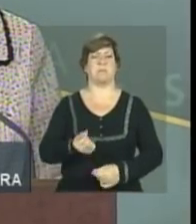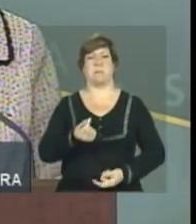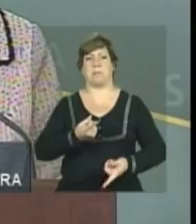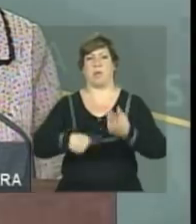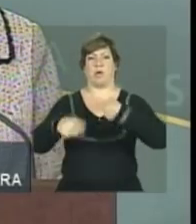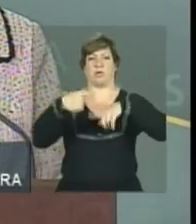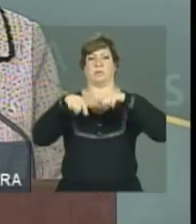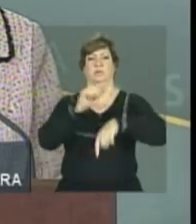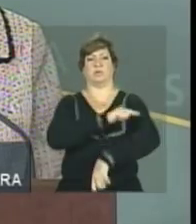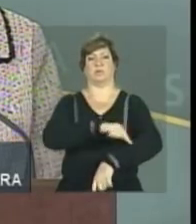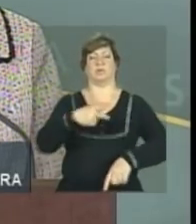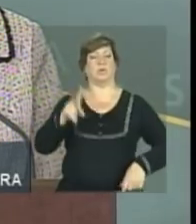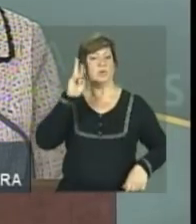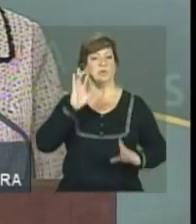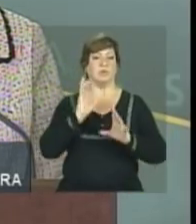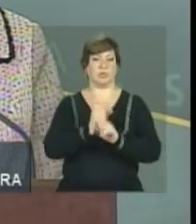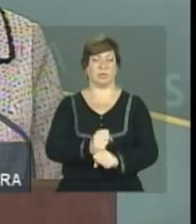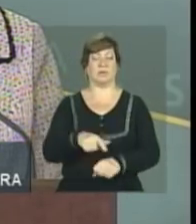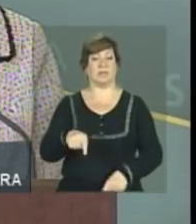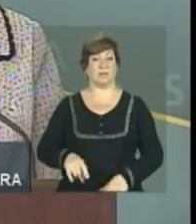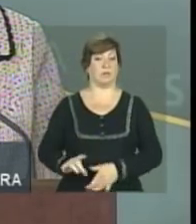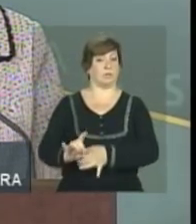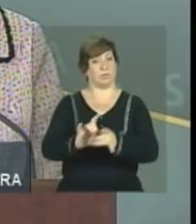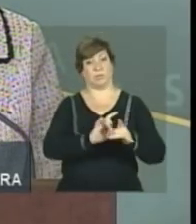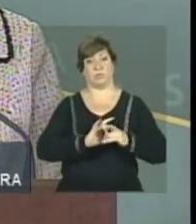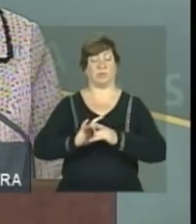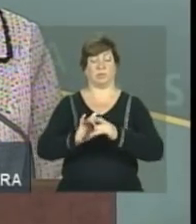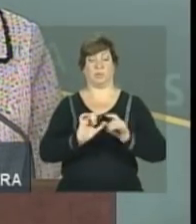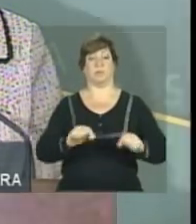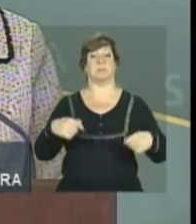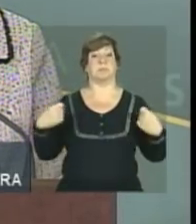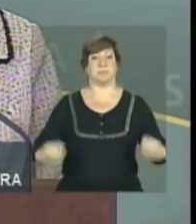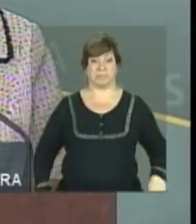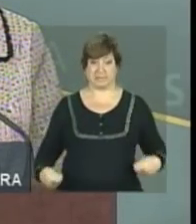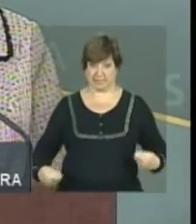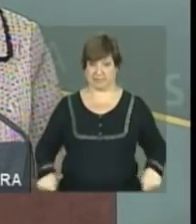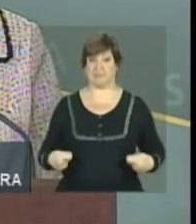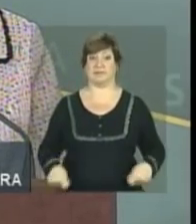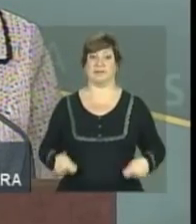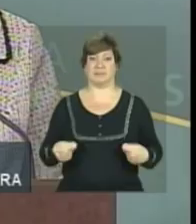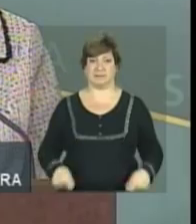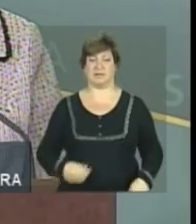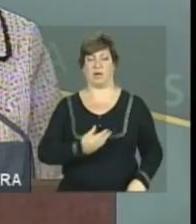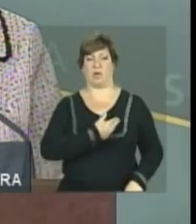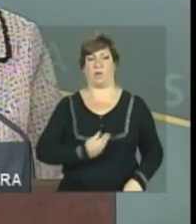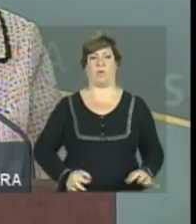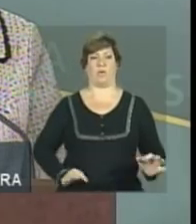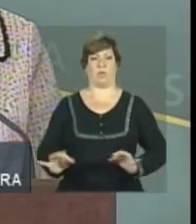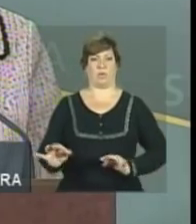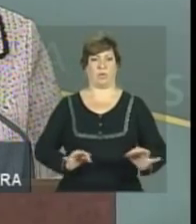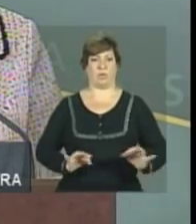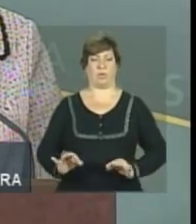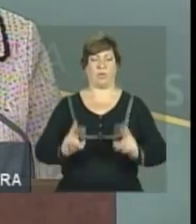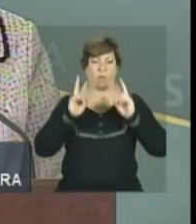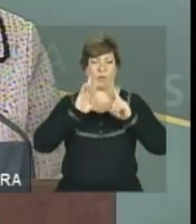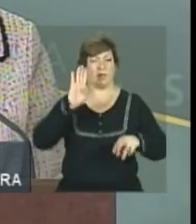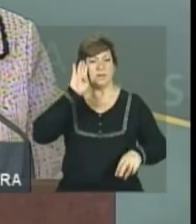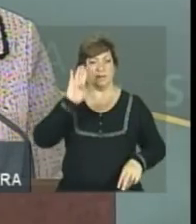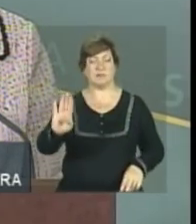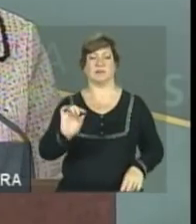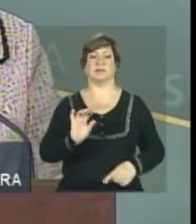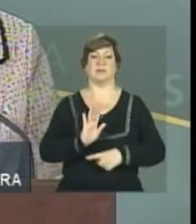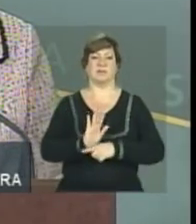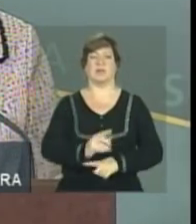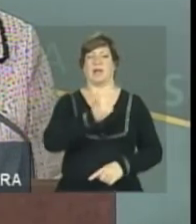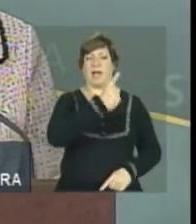história. Ela é uma coalizão que necessariamente governa olhando o interesse